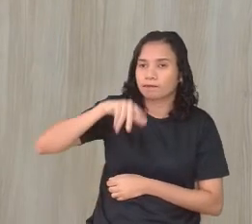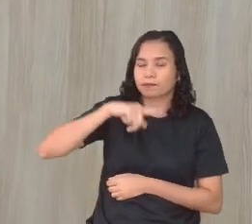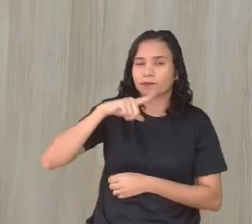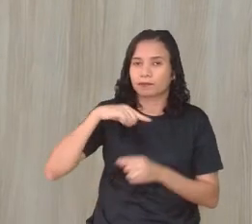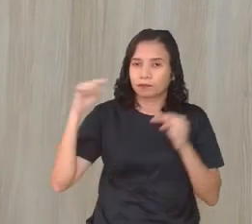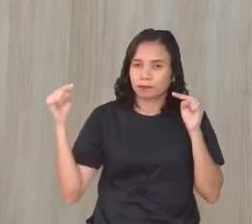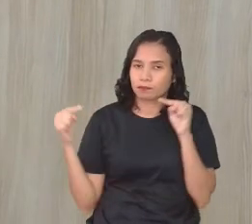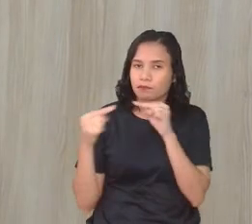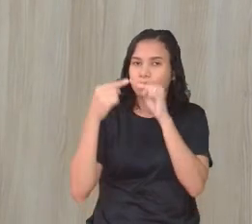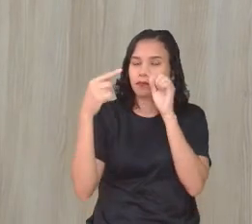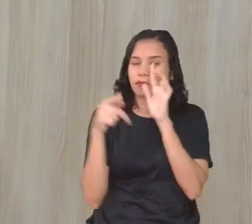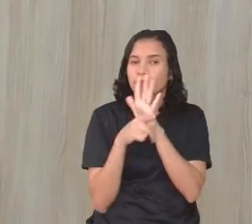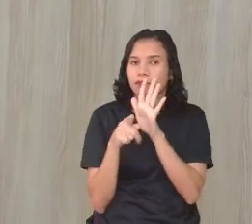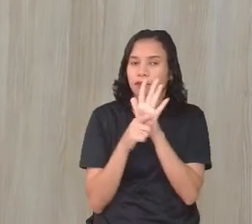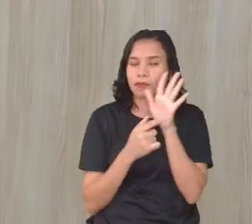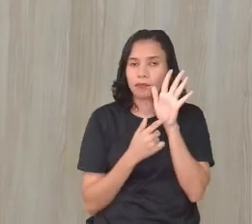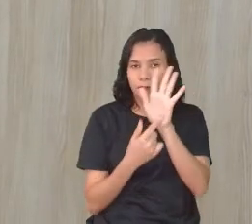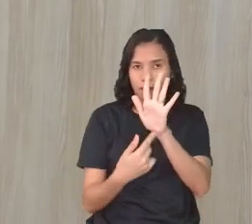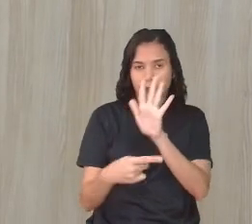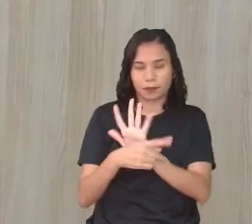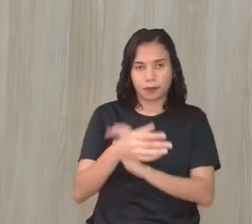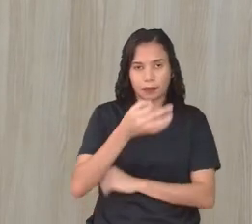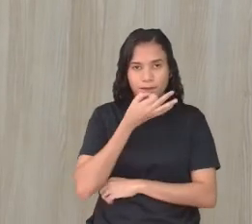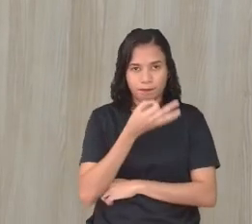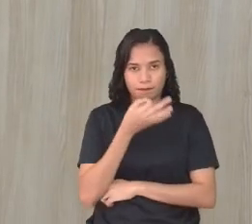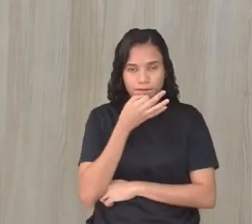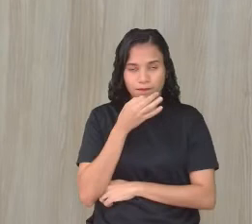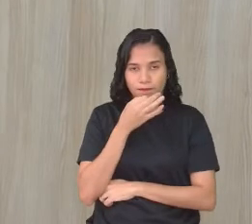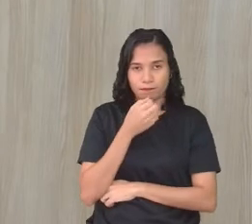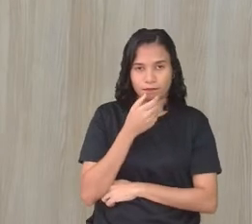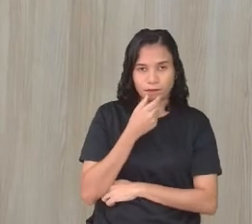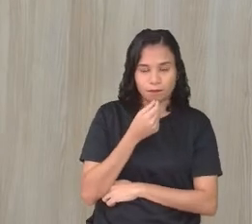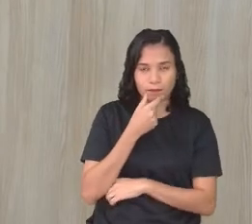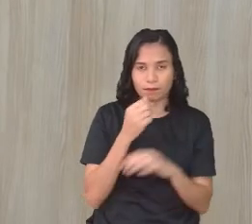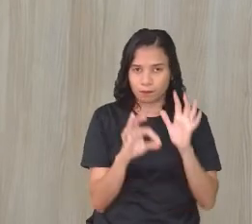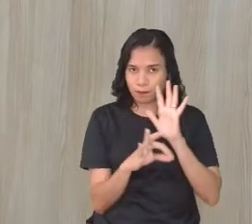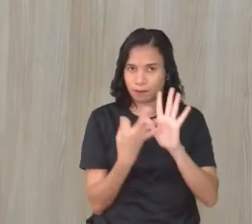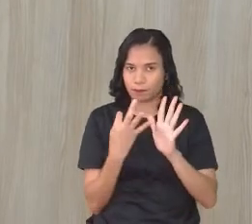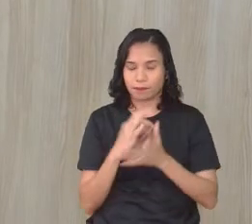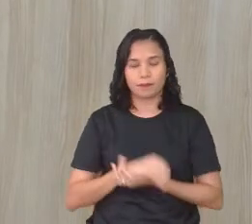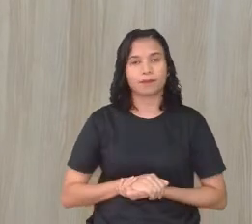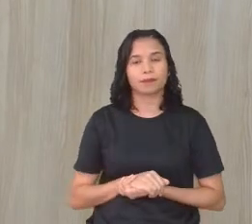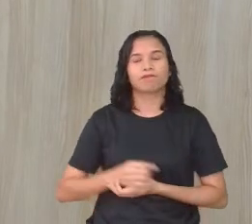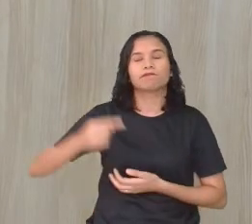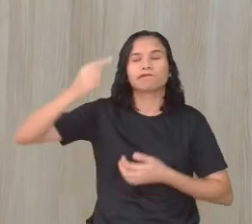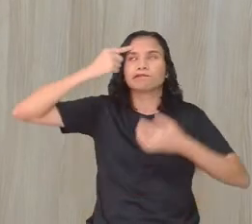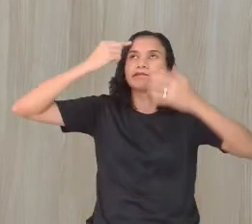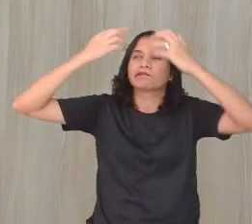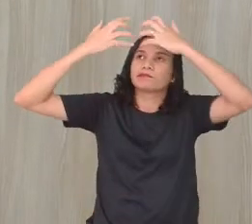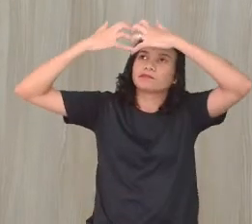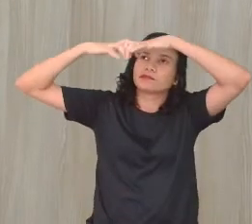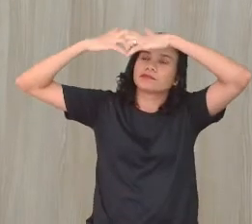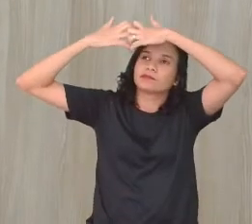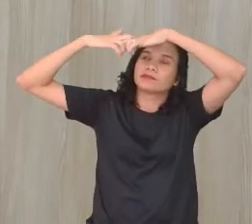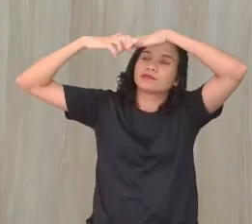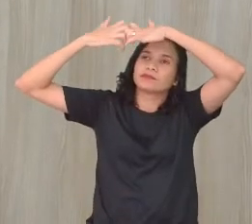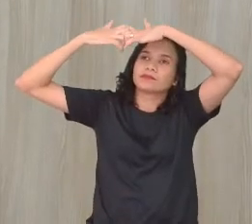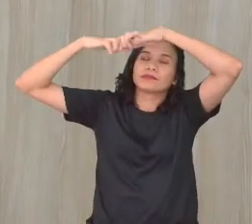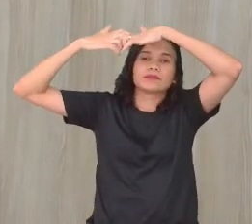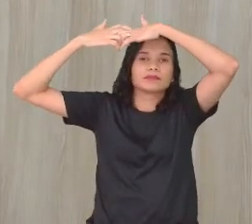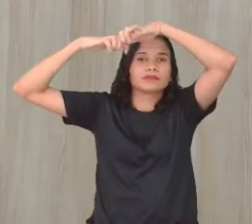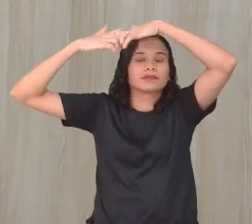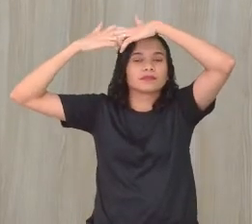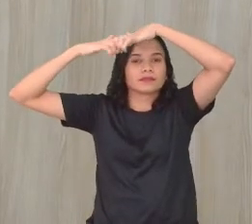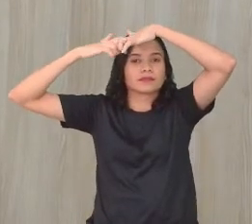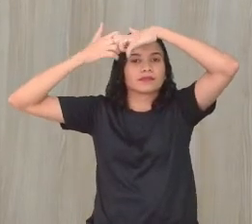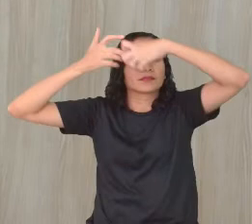aí representando a opinião de Gilberto? Pensem aí um pouquinho. Mas aí